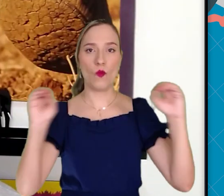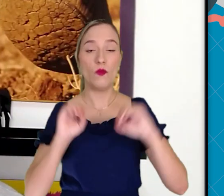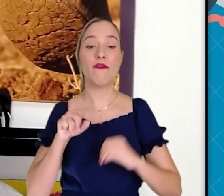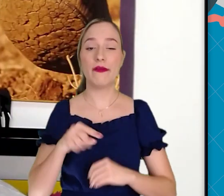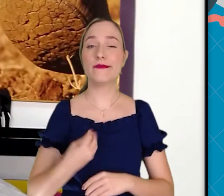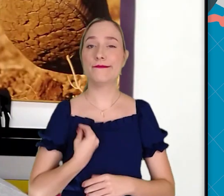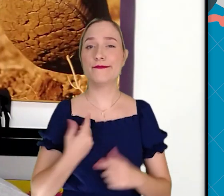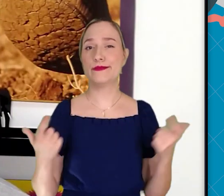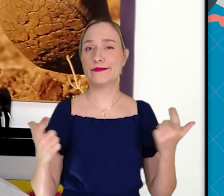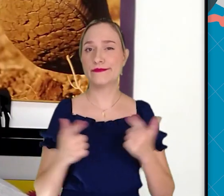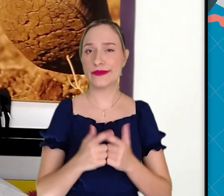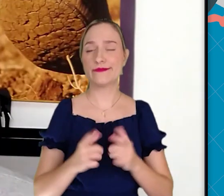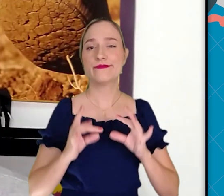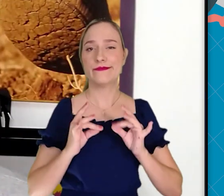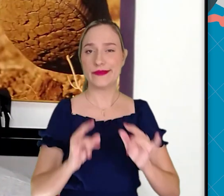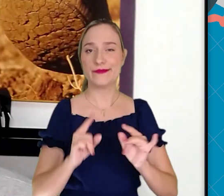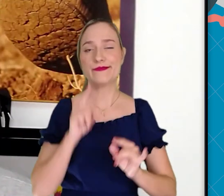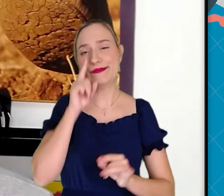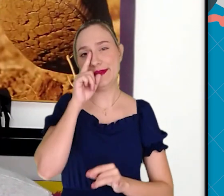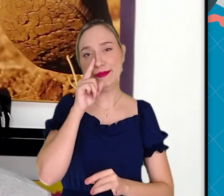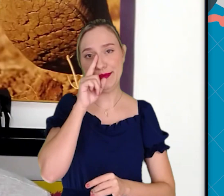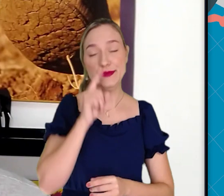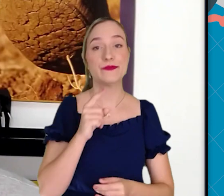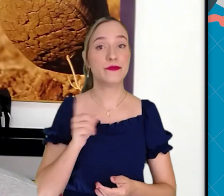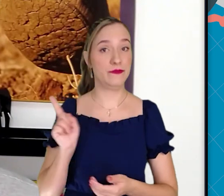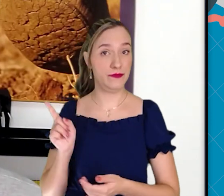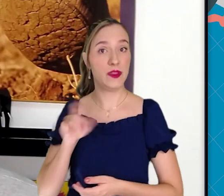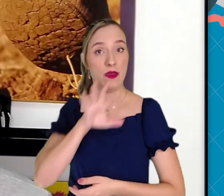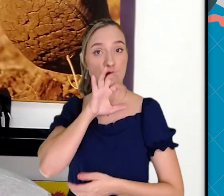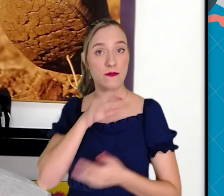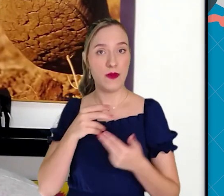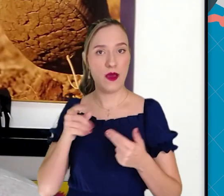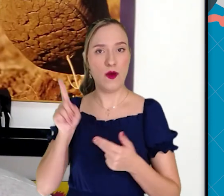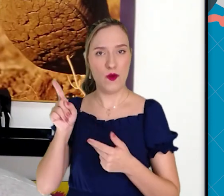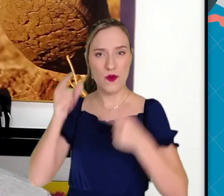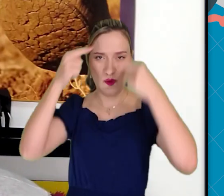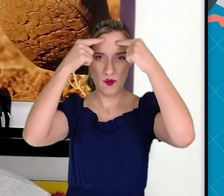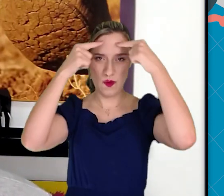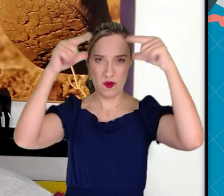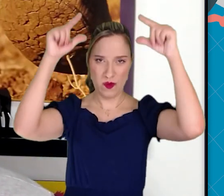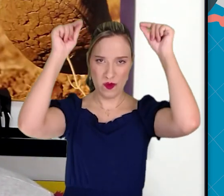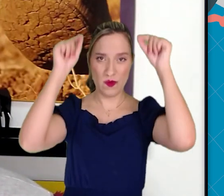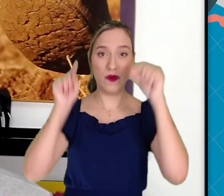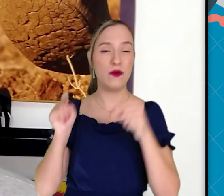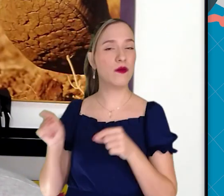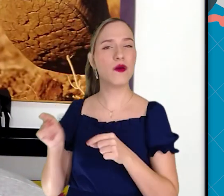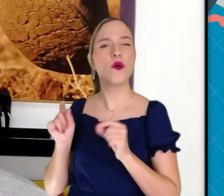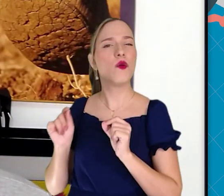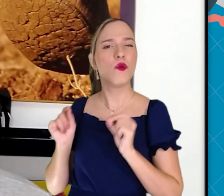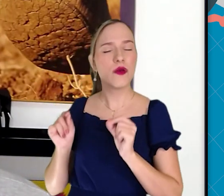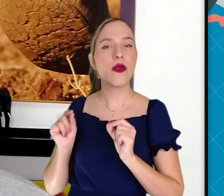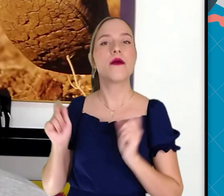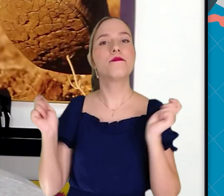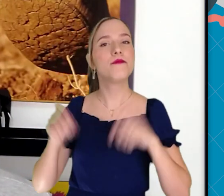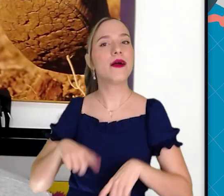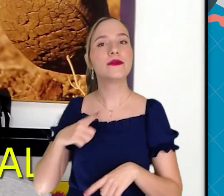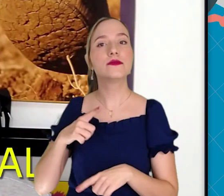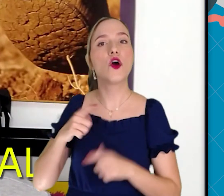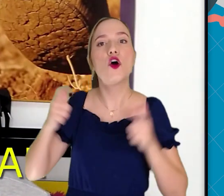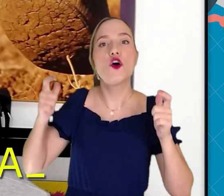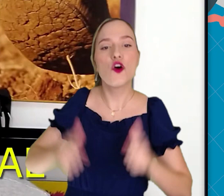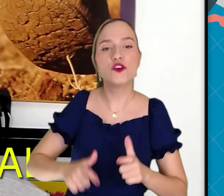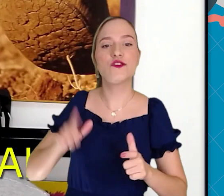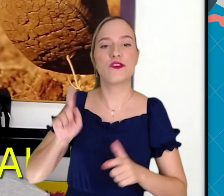em beira de extinção. E este animal, este antílope, a palanca negra gigante, ela só pode ser encontrada